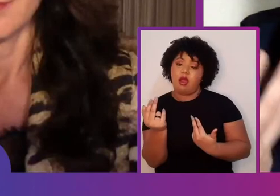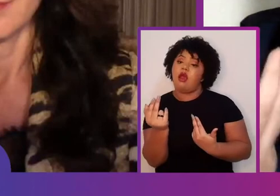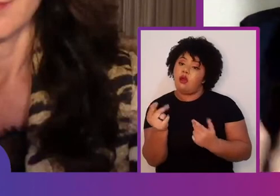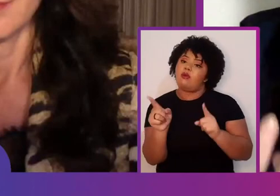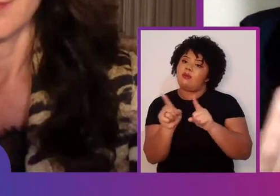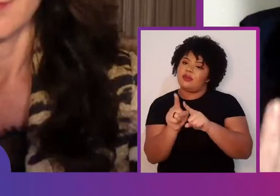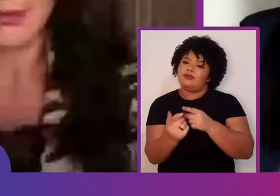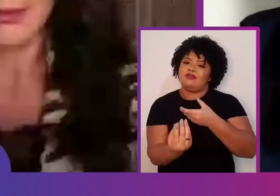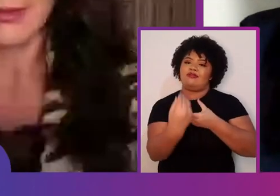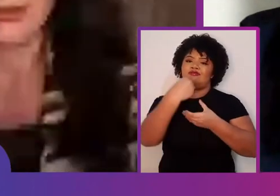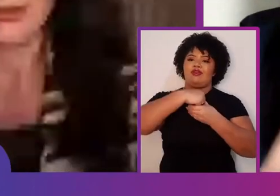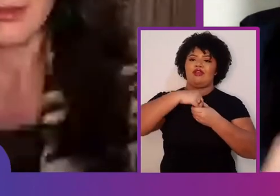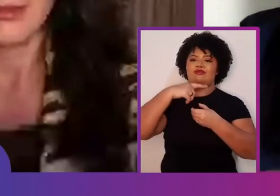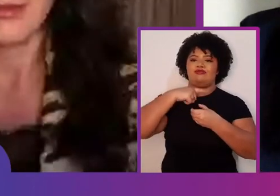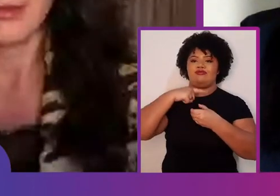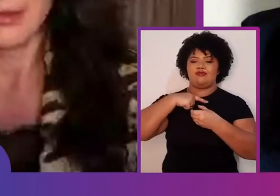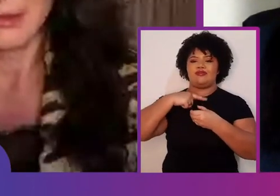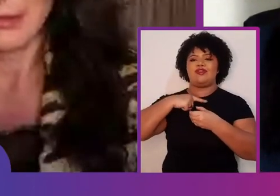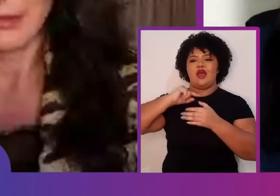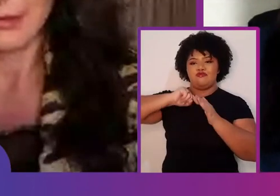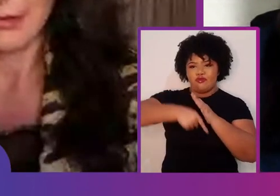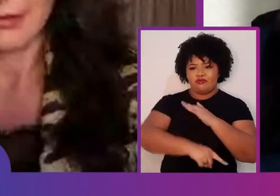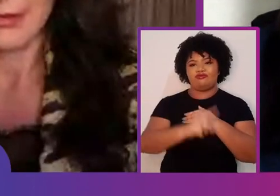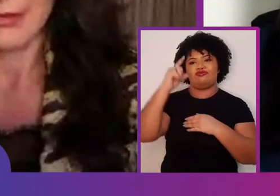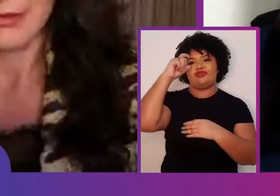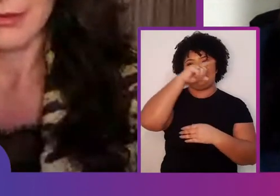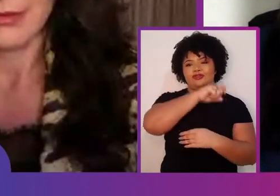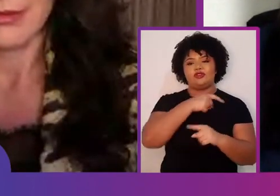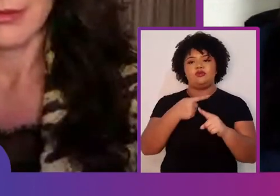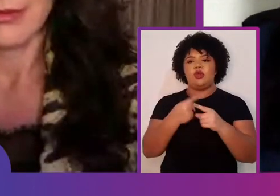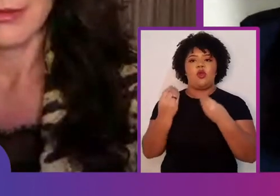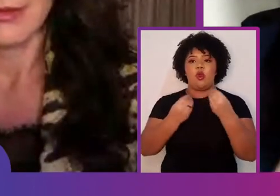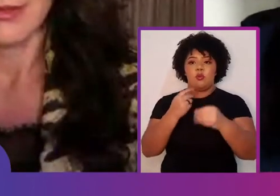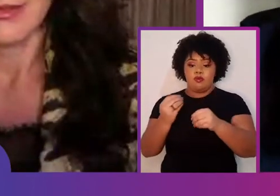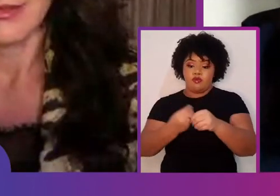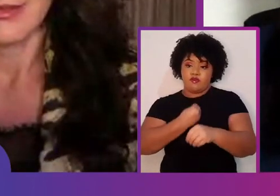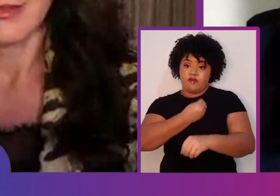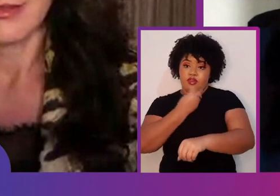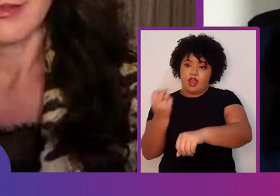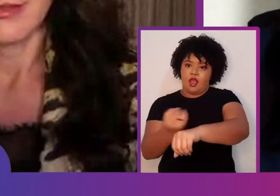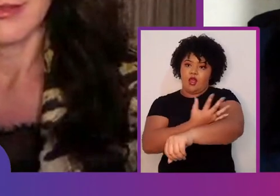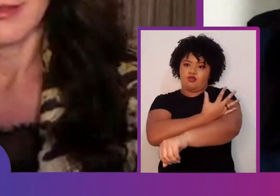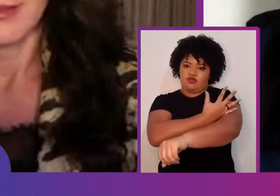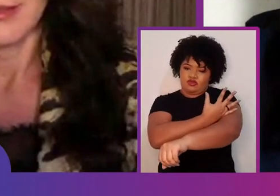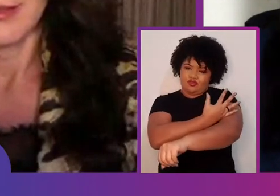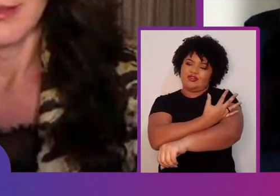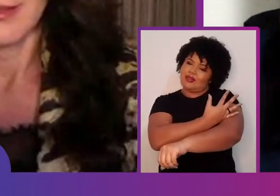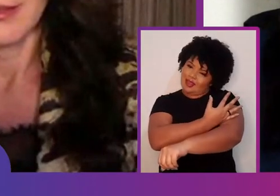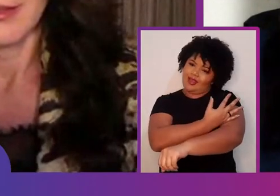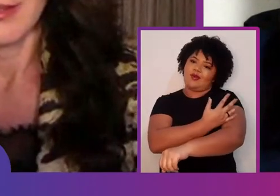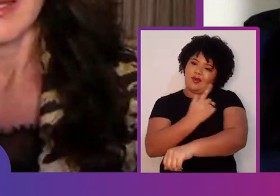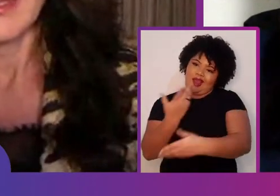complexidade, que é como nós interpretamos a nossa vida emocional. Esse é o ponto mais delicado dessa história.